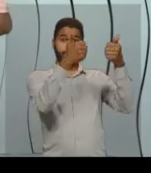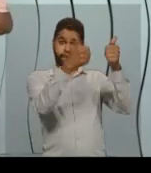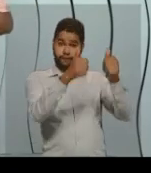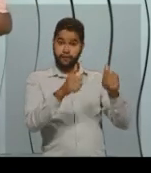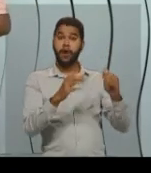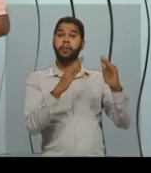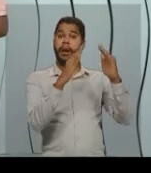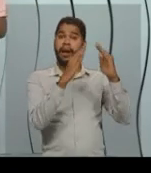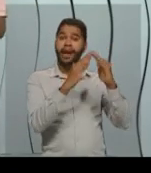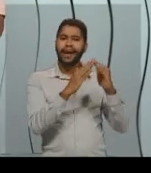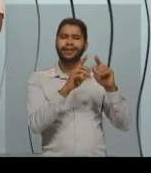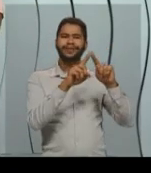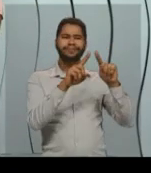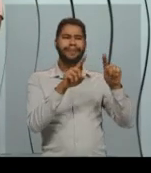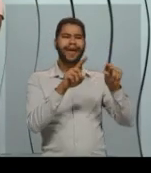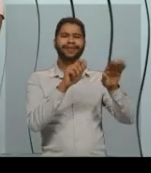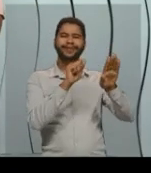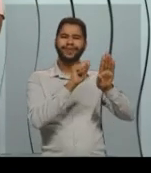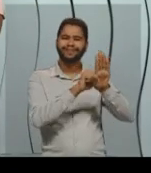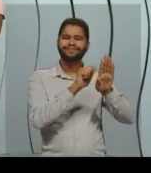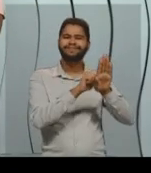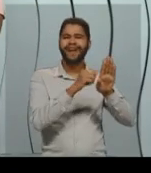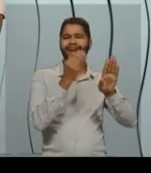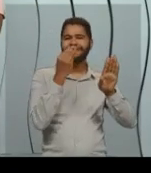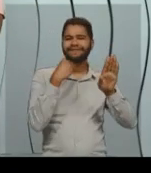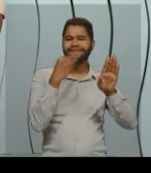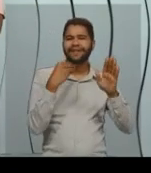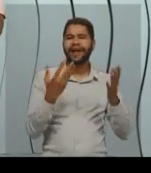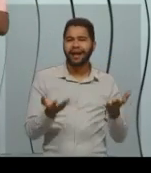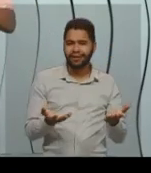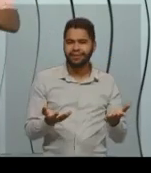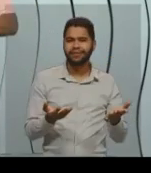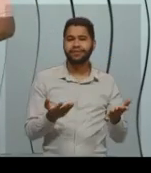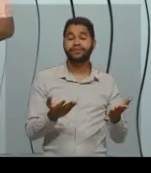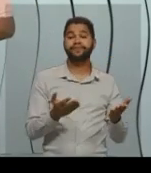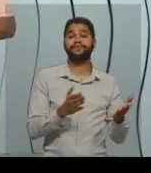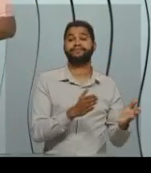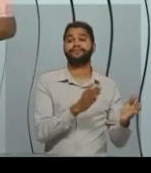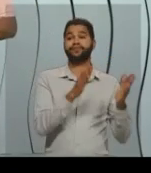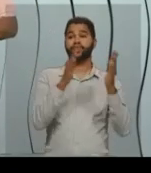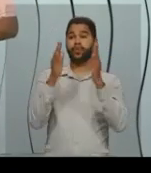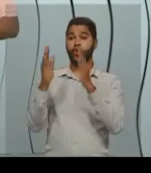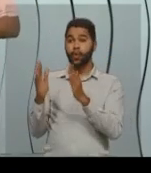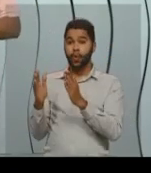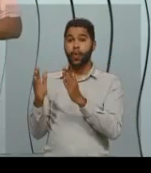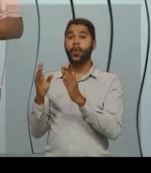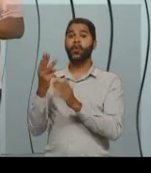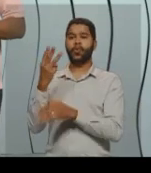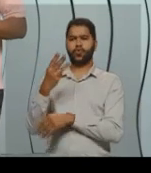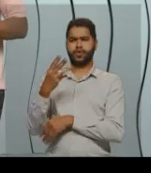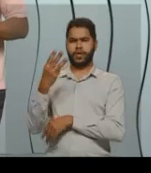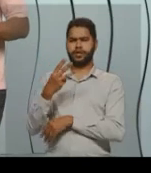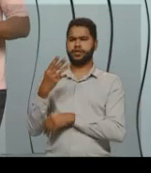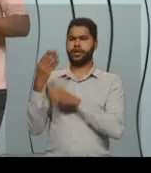casa, mas ela não tinha a forma de casa. O terceiro porquinho,